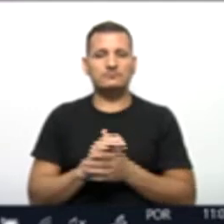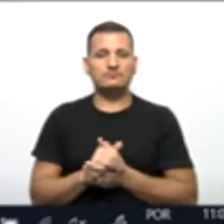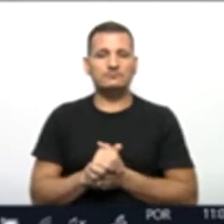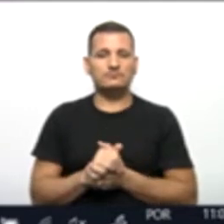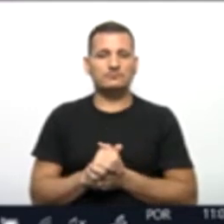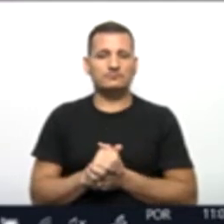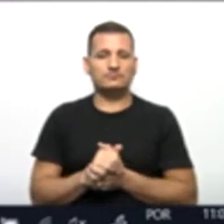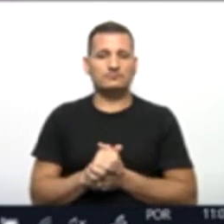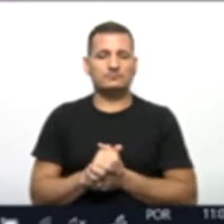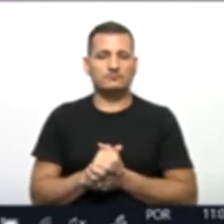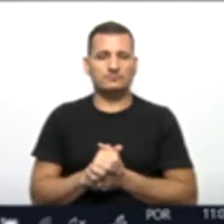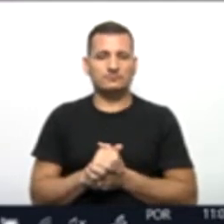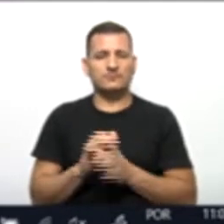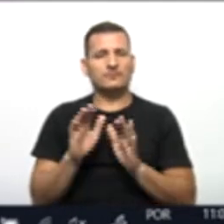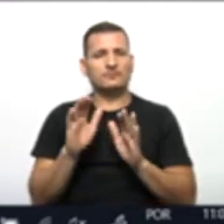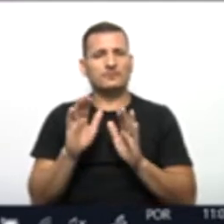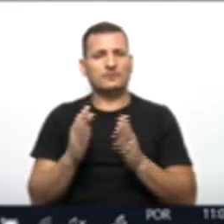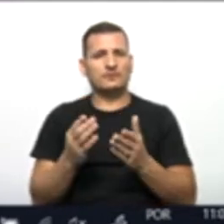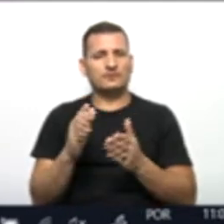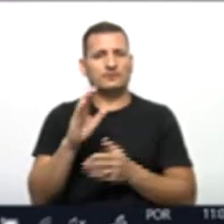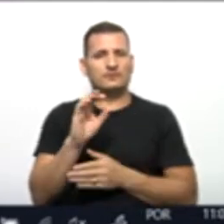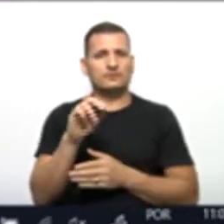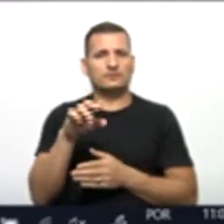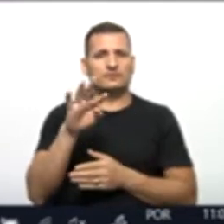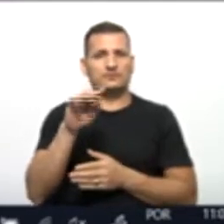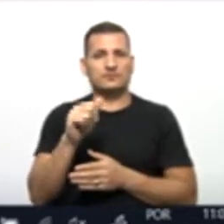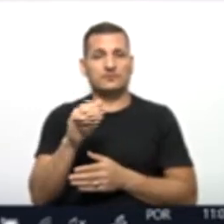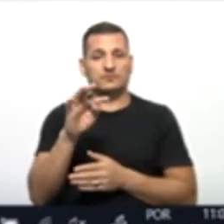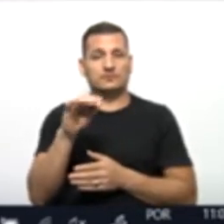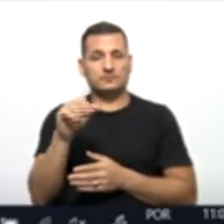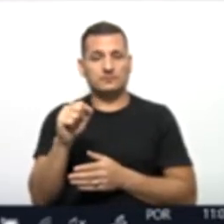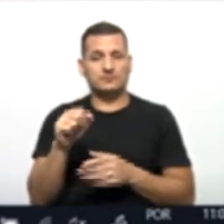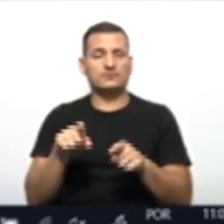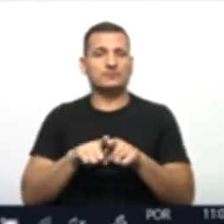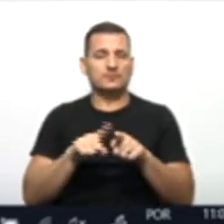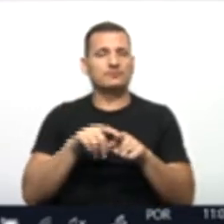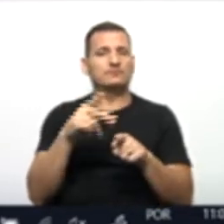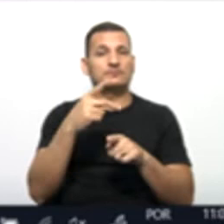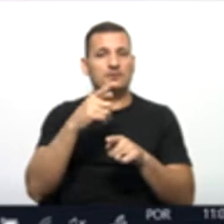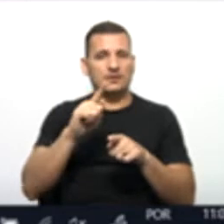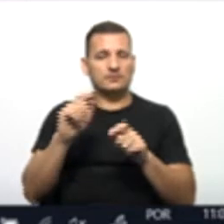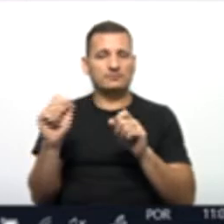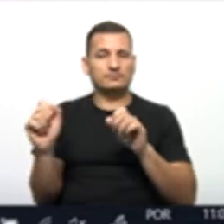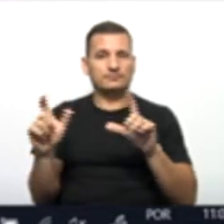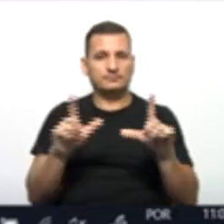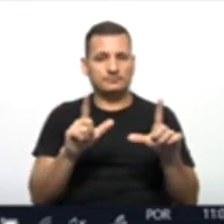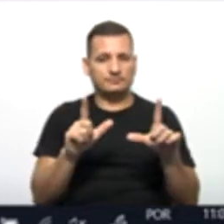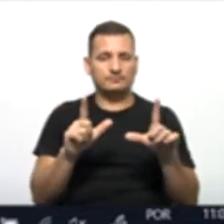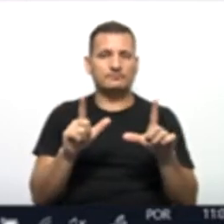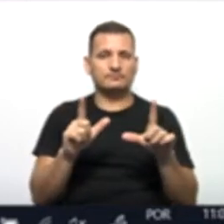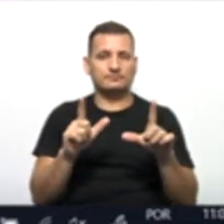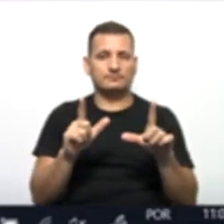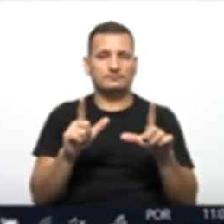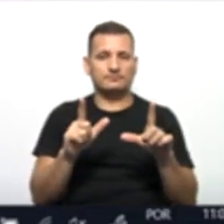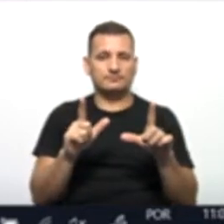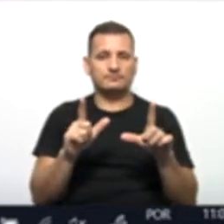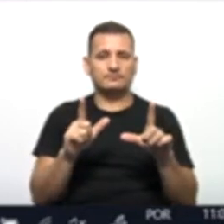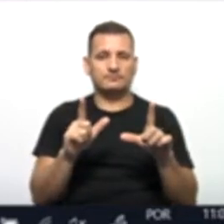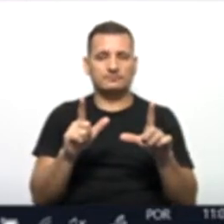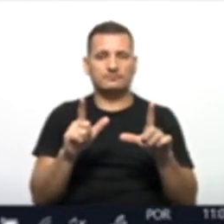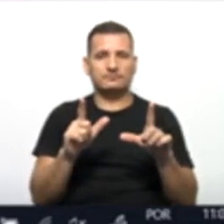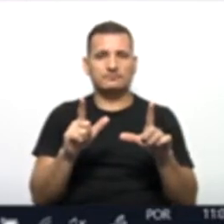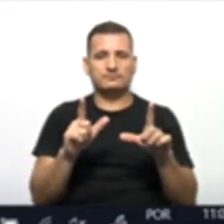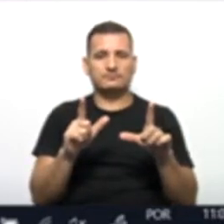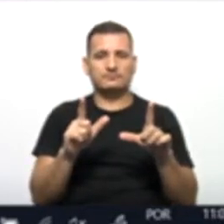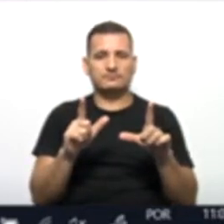mas esse contato também é uma página que abre ó tá vendo se ele abre uma outra página então uma outra página que foi